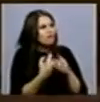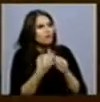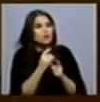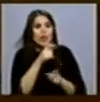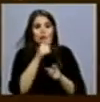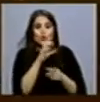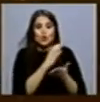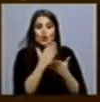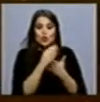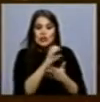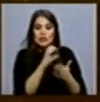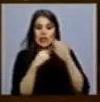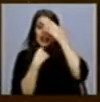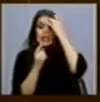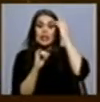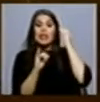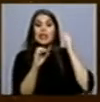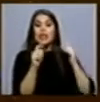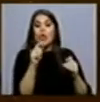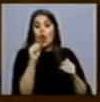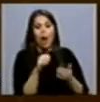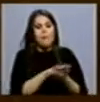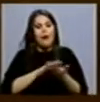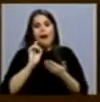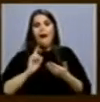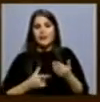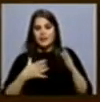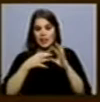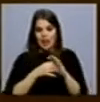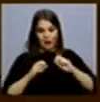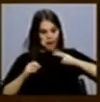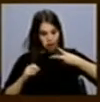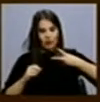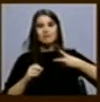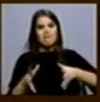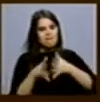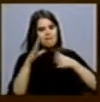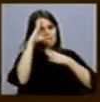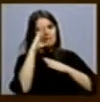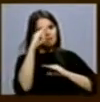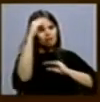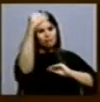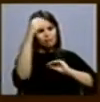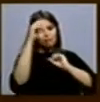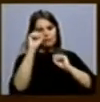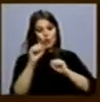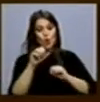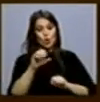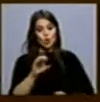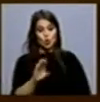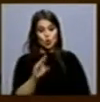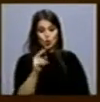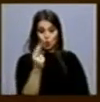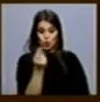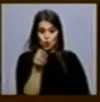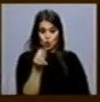dizem que esses íons têm como origem precisamente as duas grandes luas de Júpiter, Io e